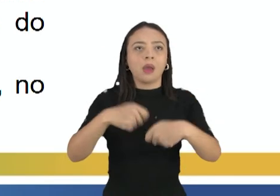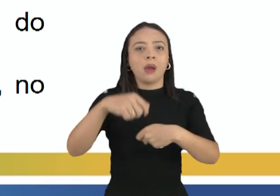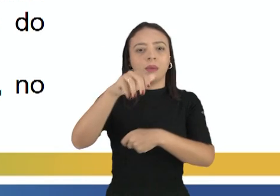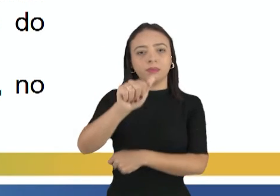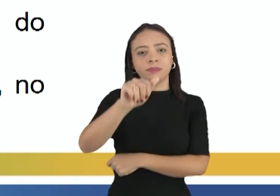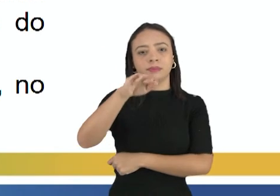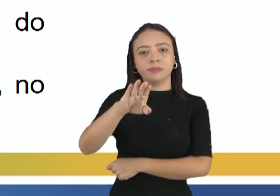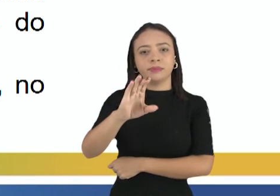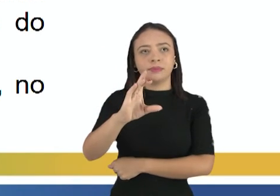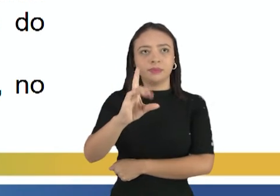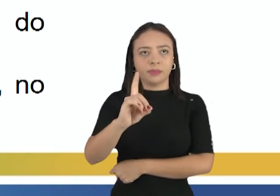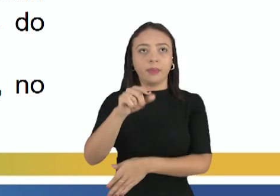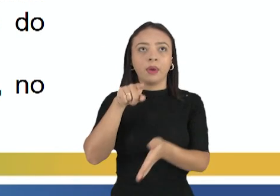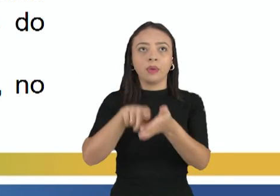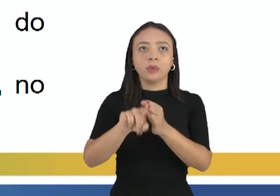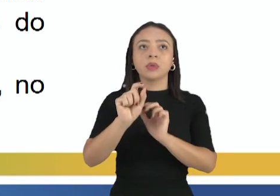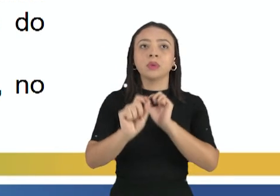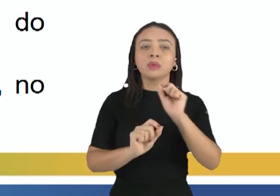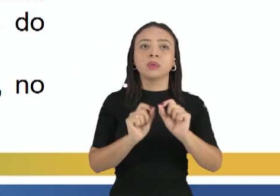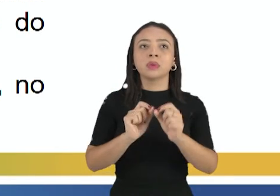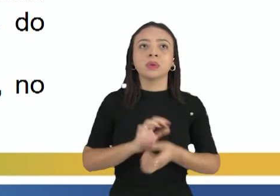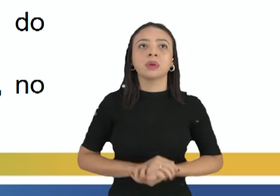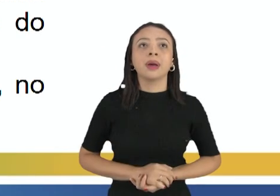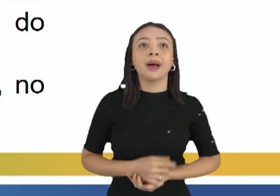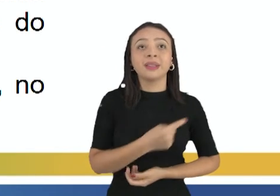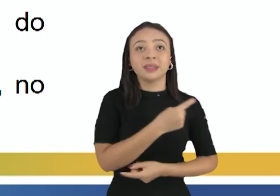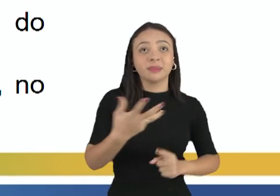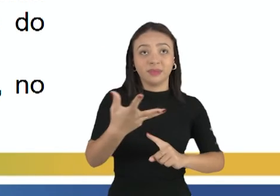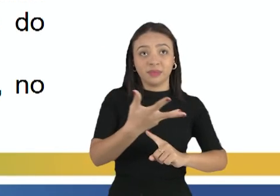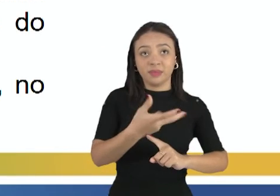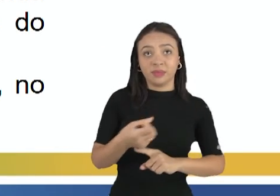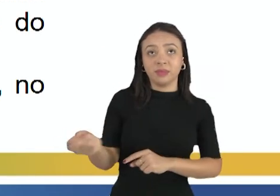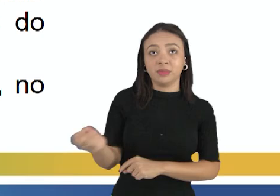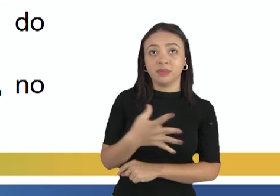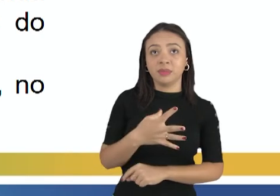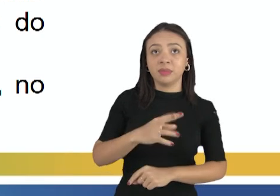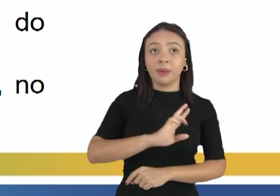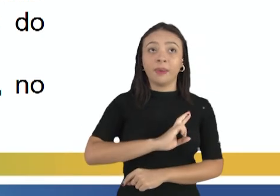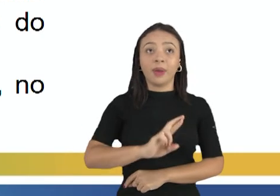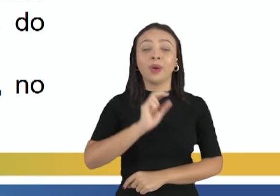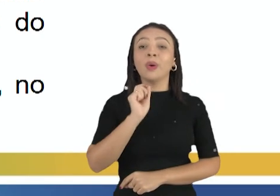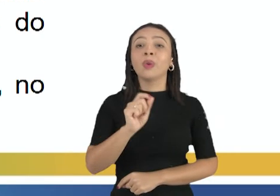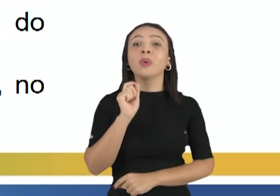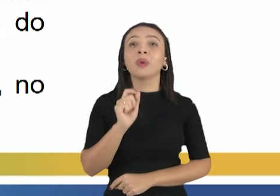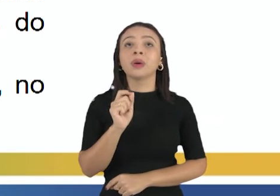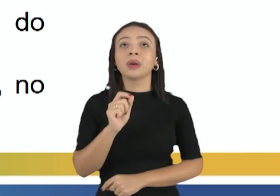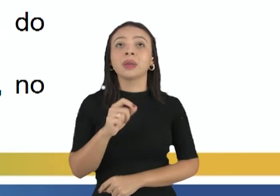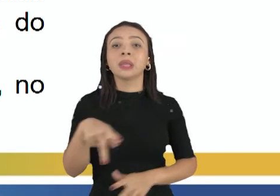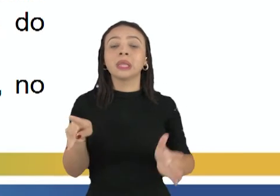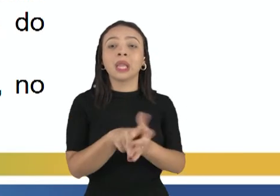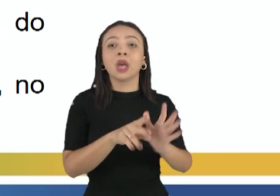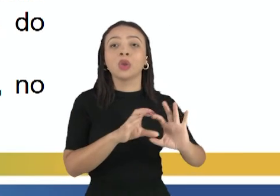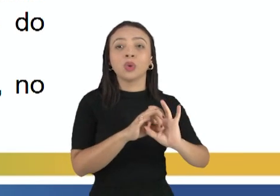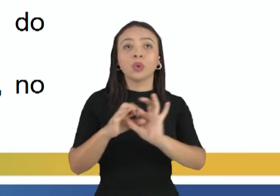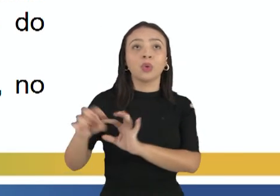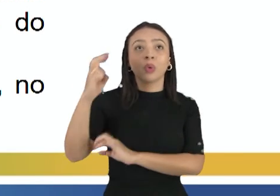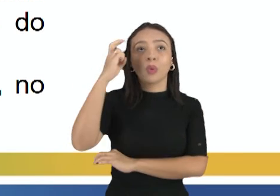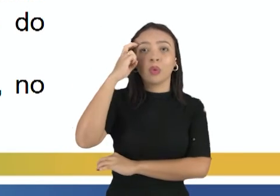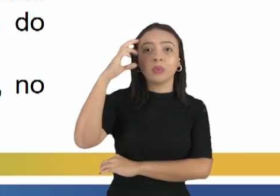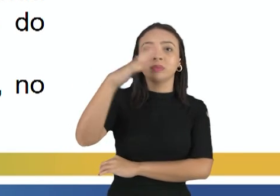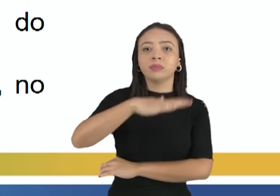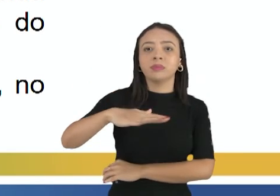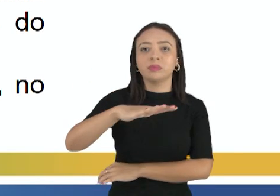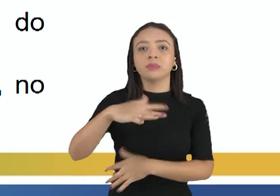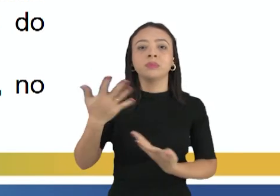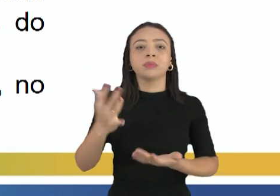D, e a nossa pergunta é: a Semana de Arte Moderna representou no panorama cultural da época,